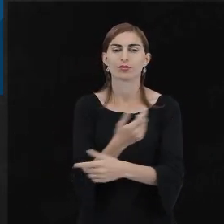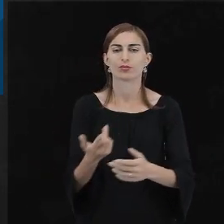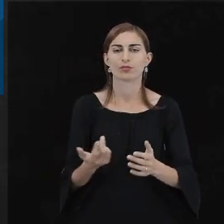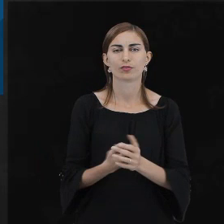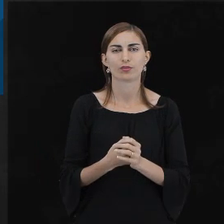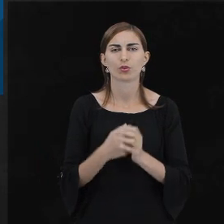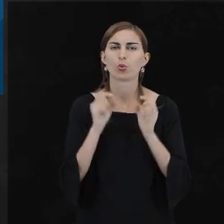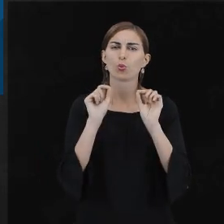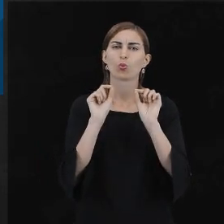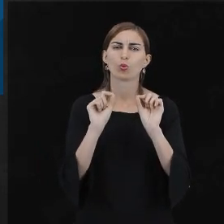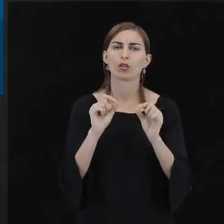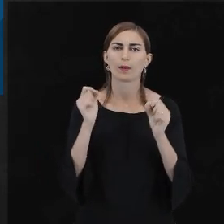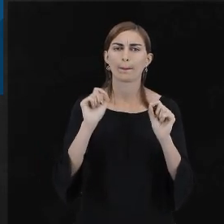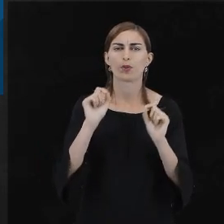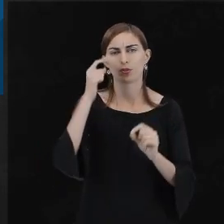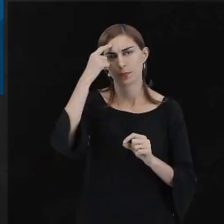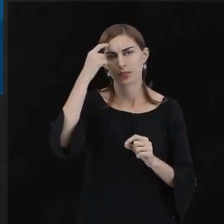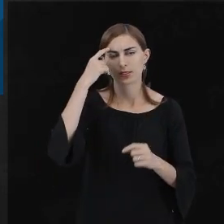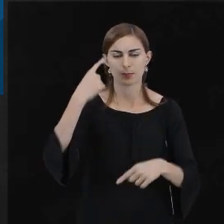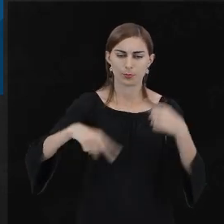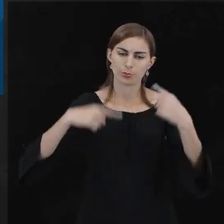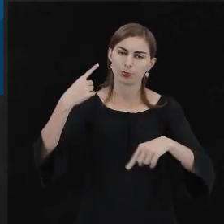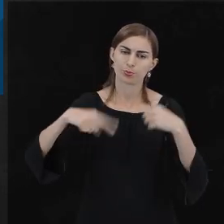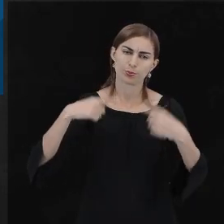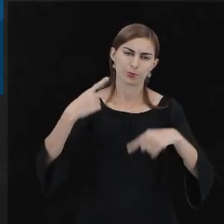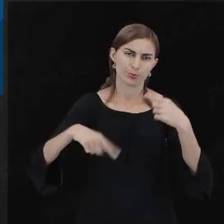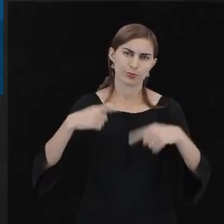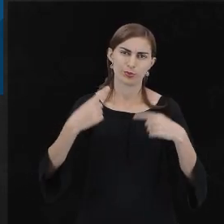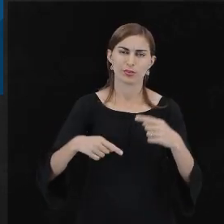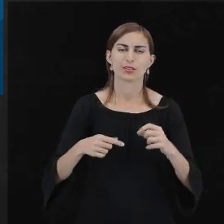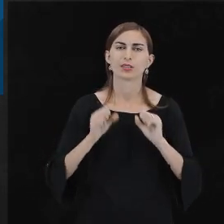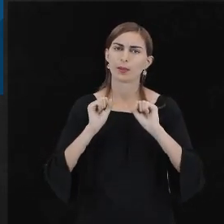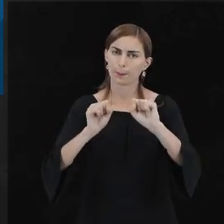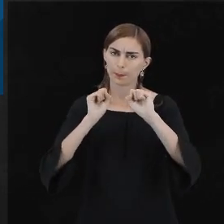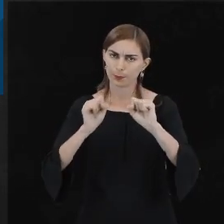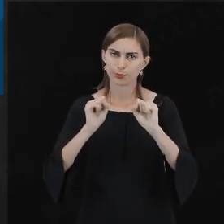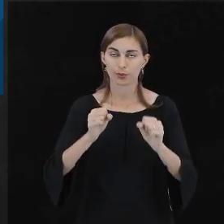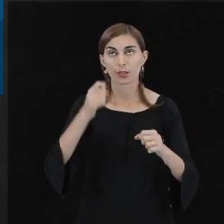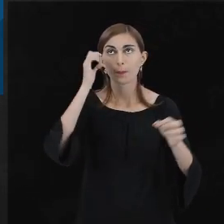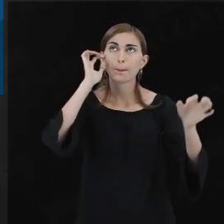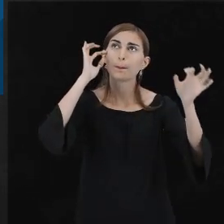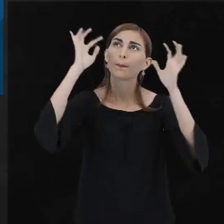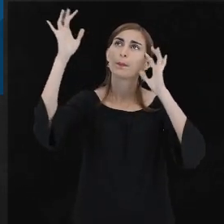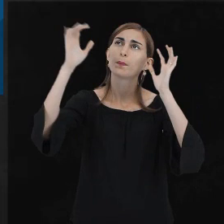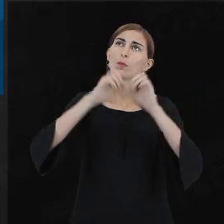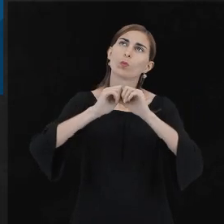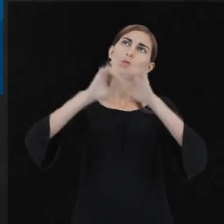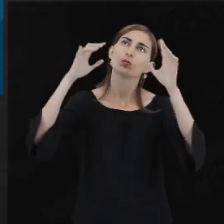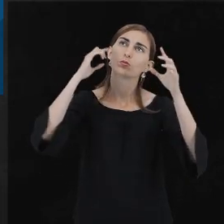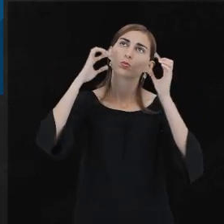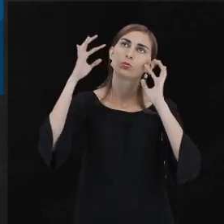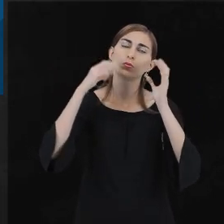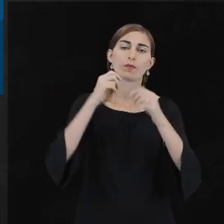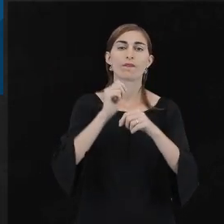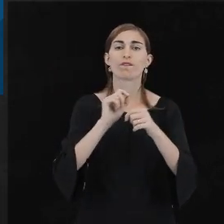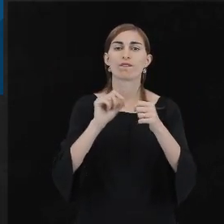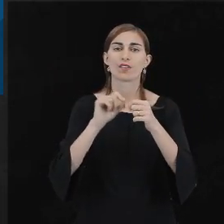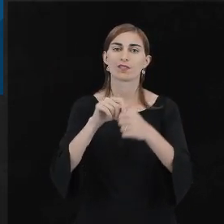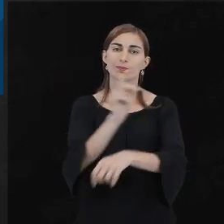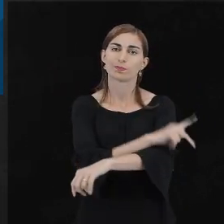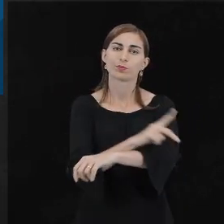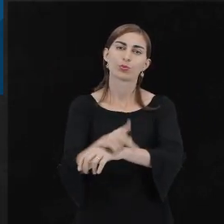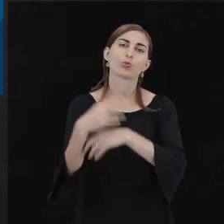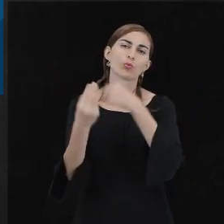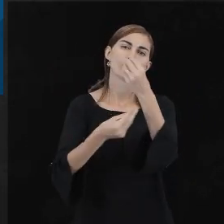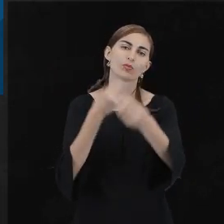que é que facilita para esses estudantes, o que é que a gente pode pensar nas políticas para poder materializar